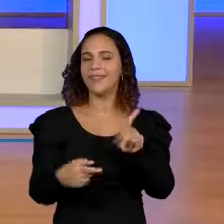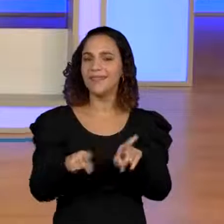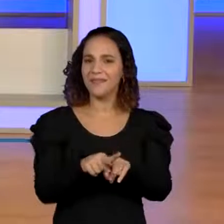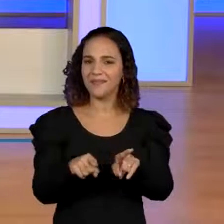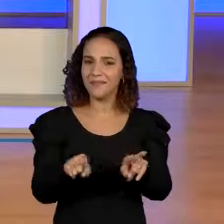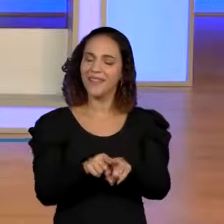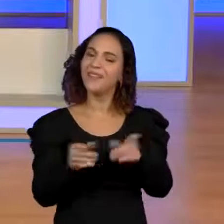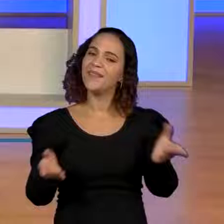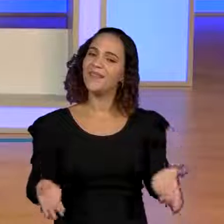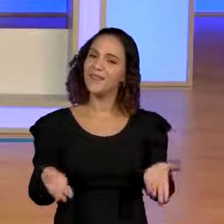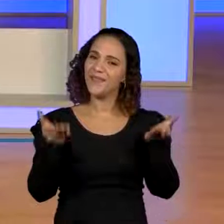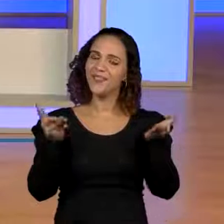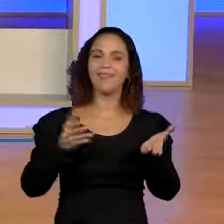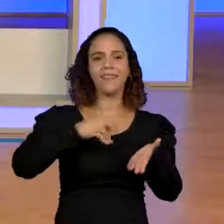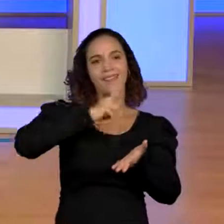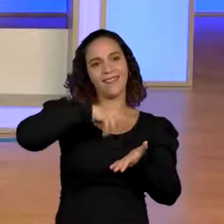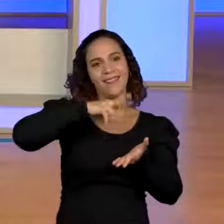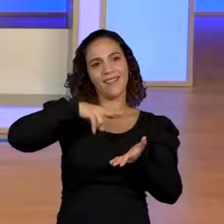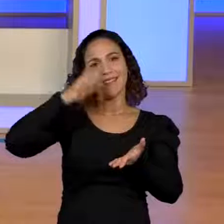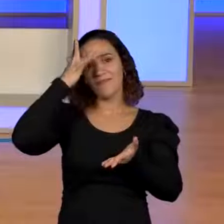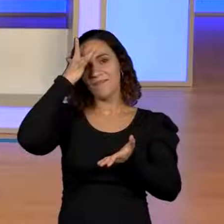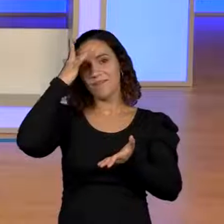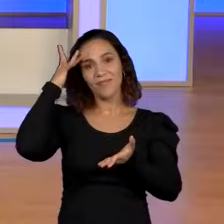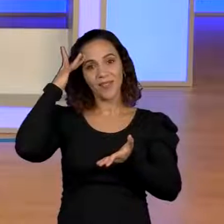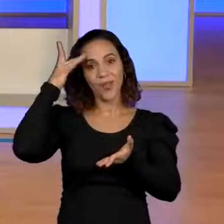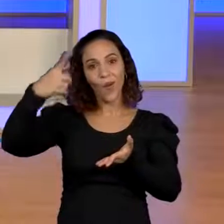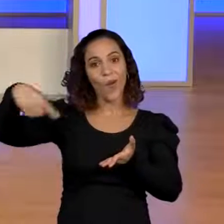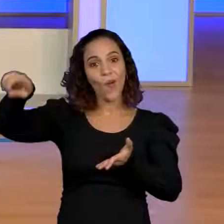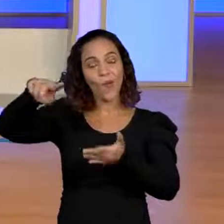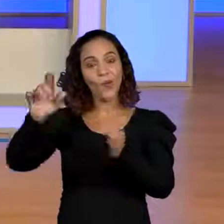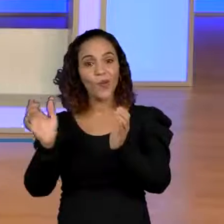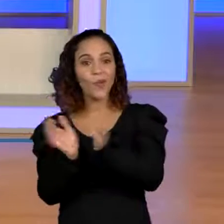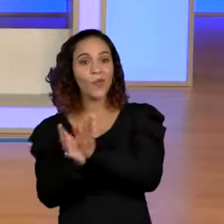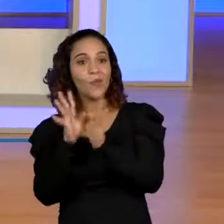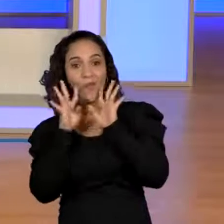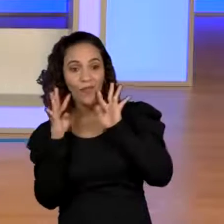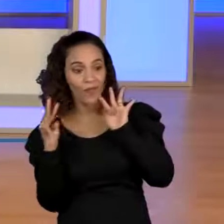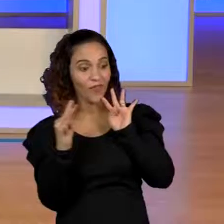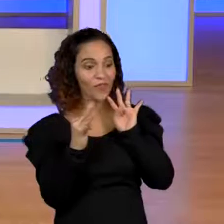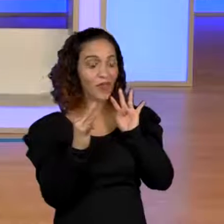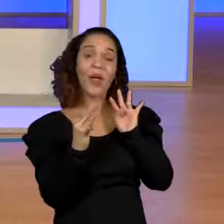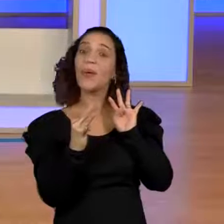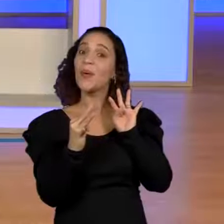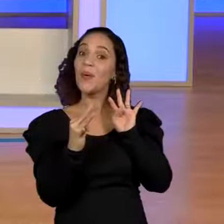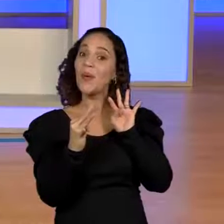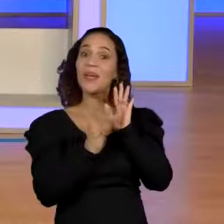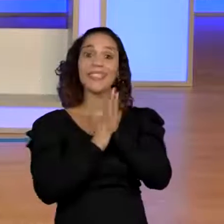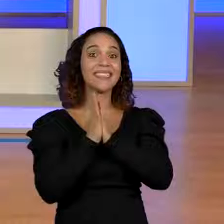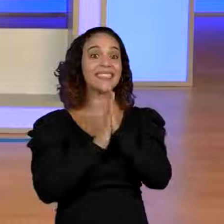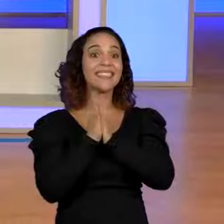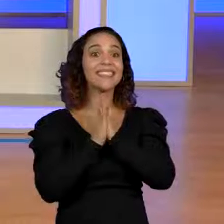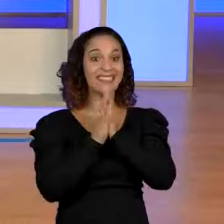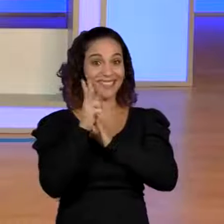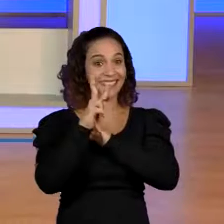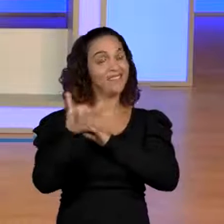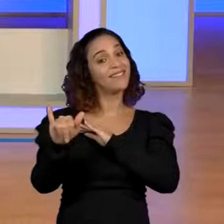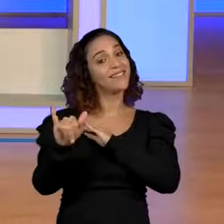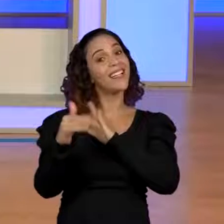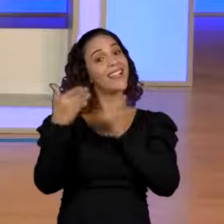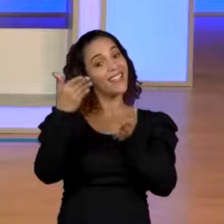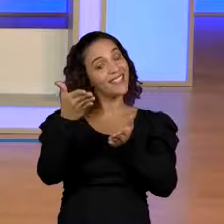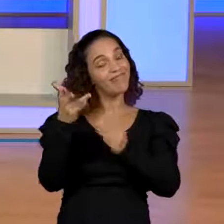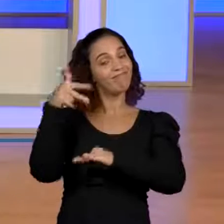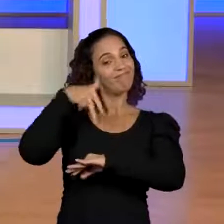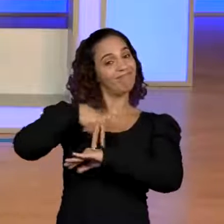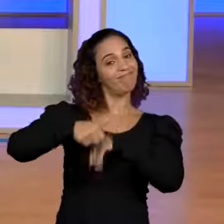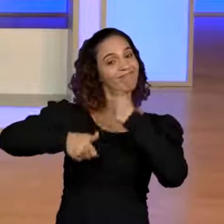faça essa leitura para muitas salas. Eu tenho certeza que seus amiguinhos das outras salas irão amar ver você contando